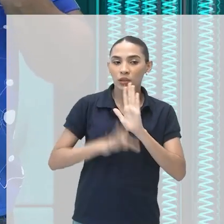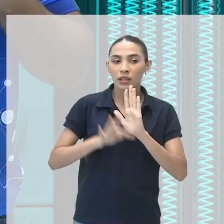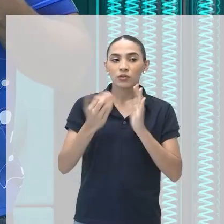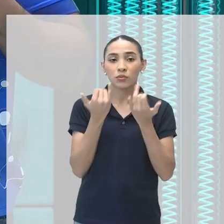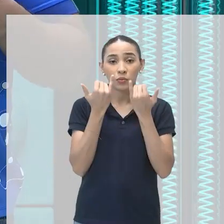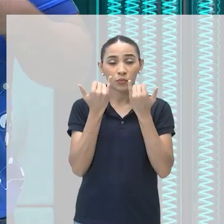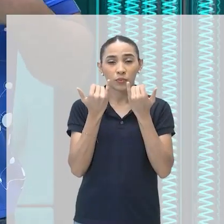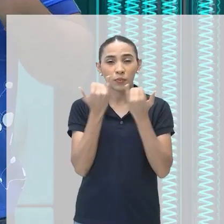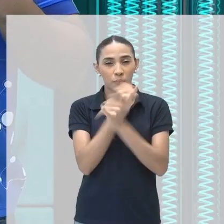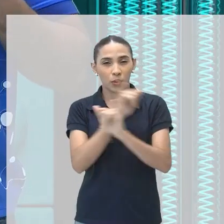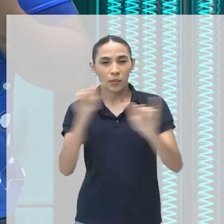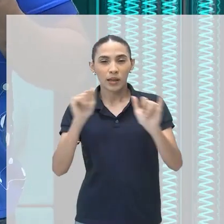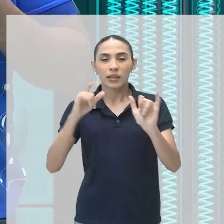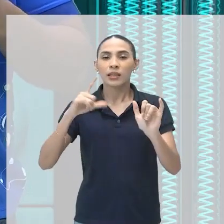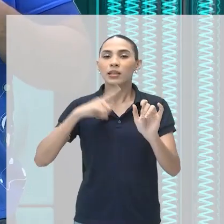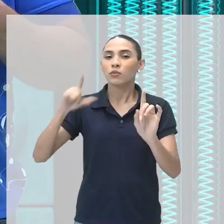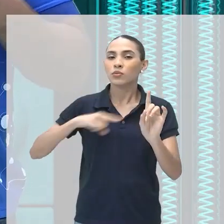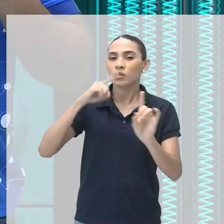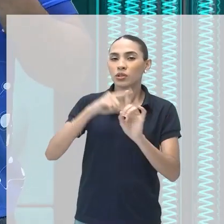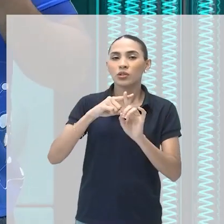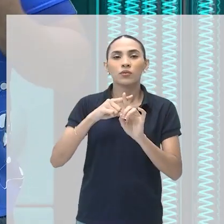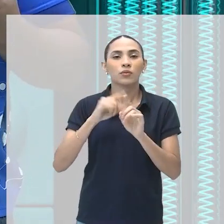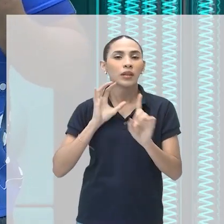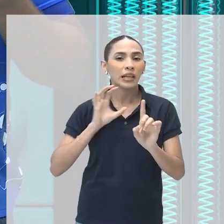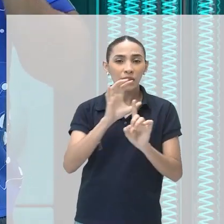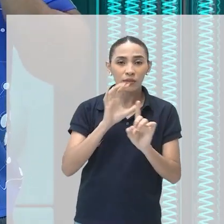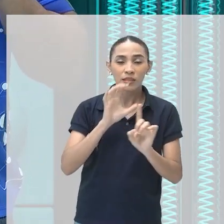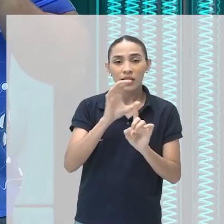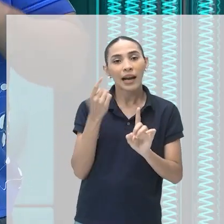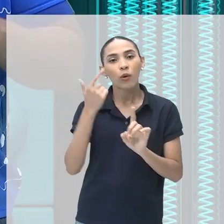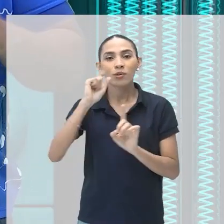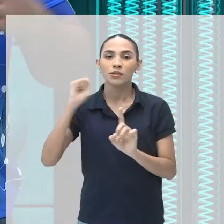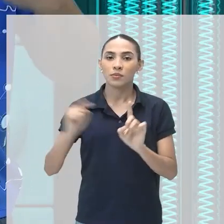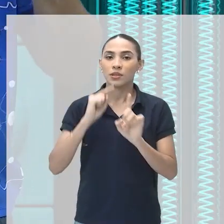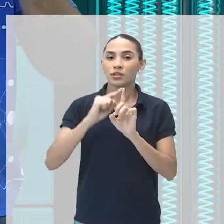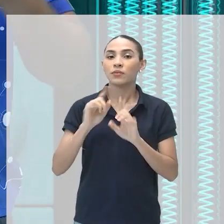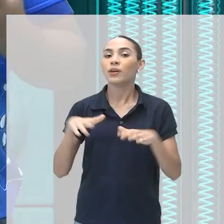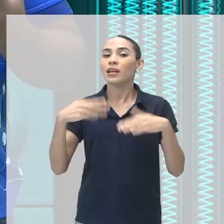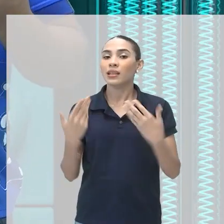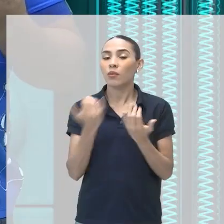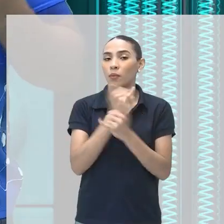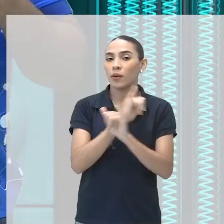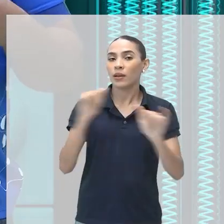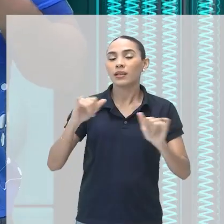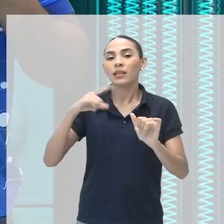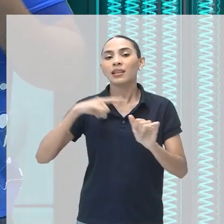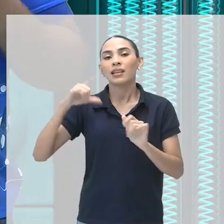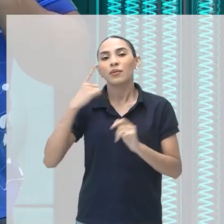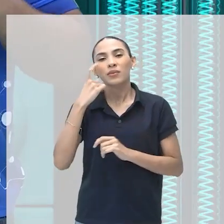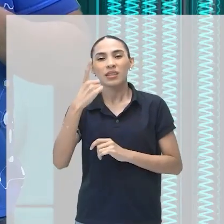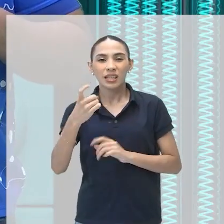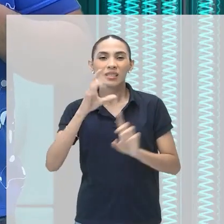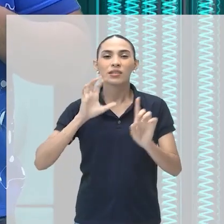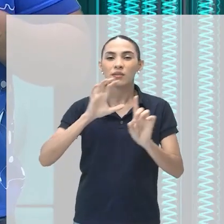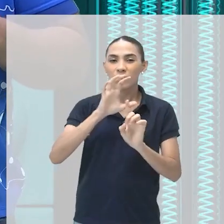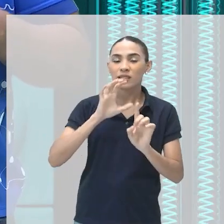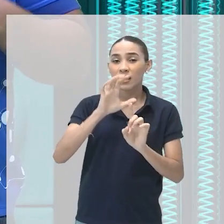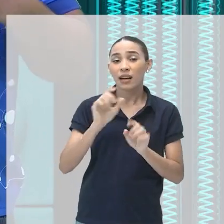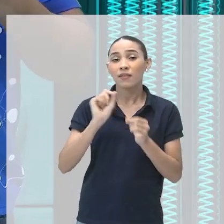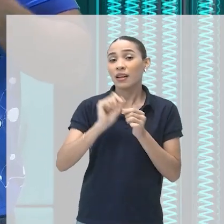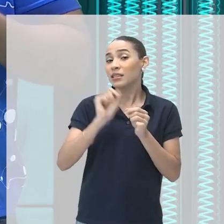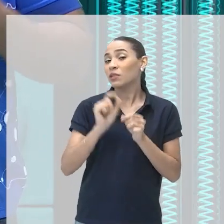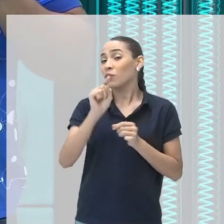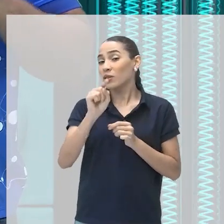propaganda, buscando influenciar, alcançar o objetivo. Então, a propaganda, ela busca te influenciar, fazendo